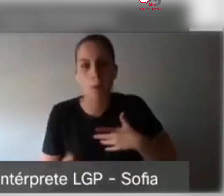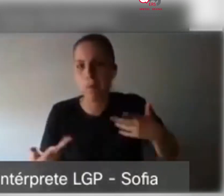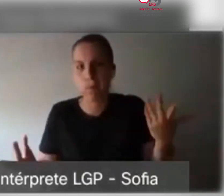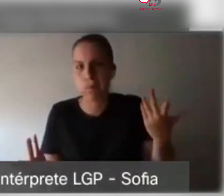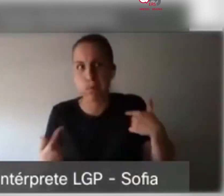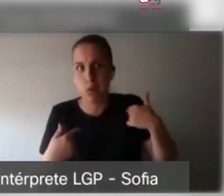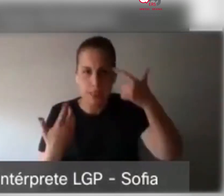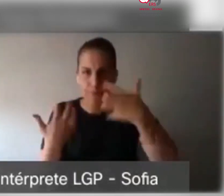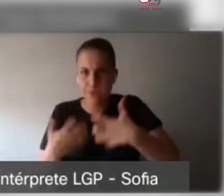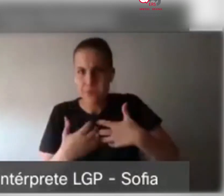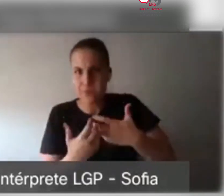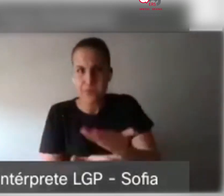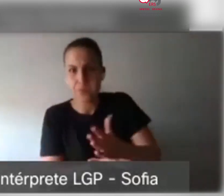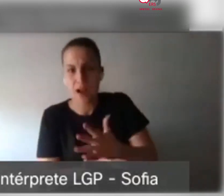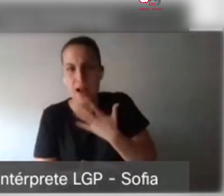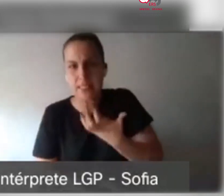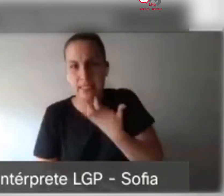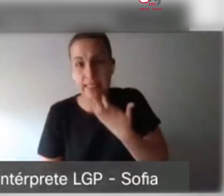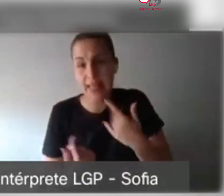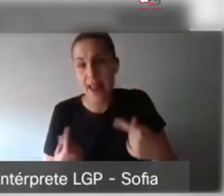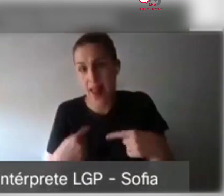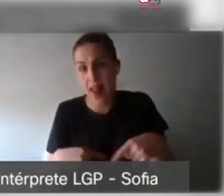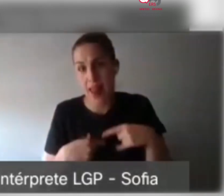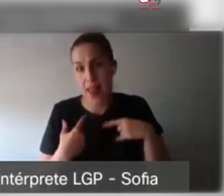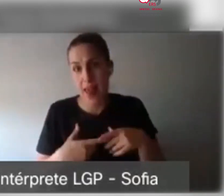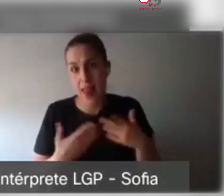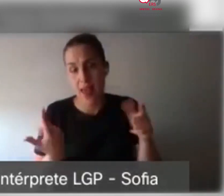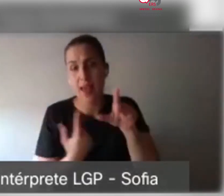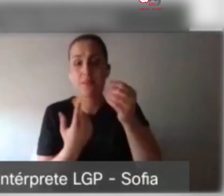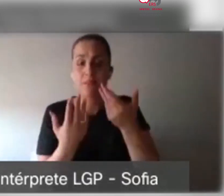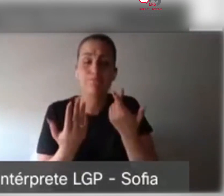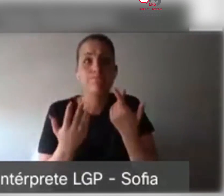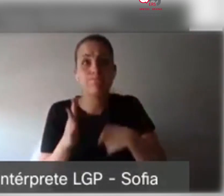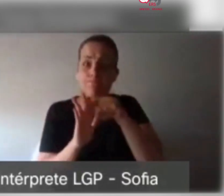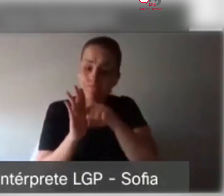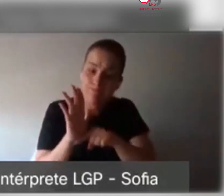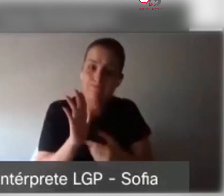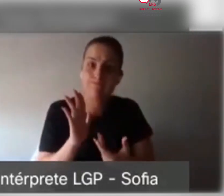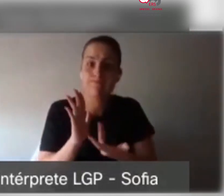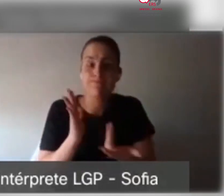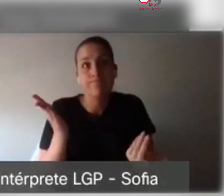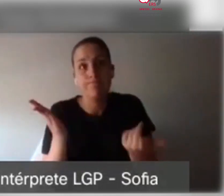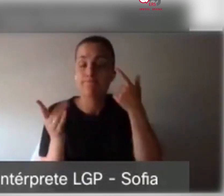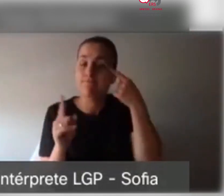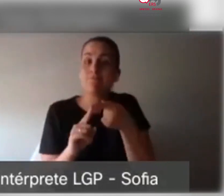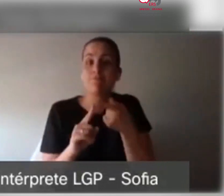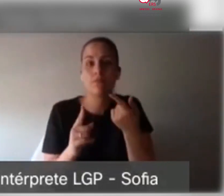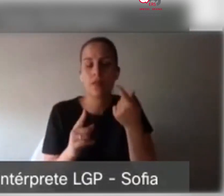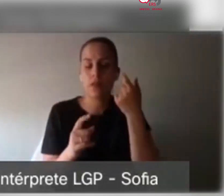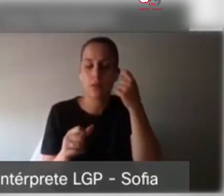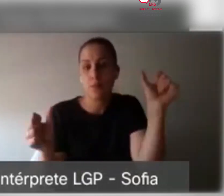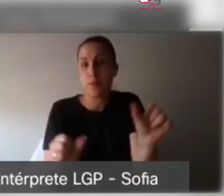tudo muito incerto, havia muito receio e as medidas foram tomadas, digamos assim, tendo como base o pior